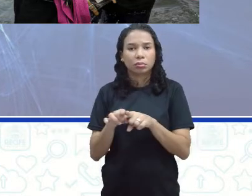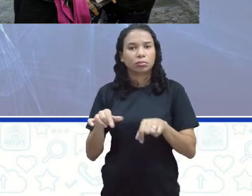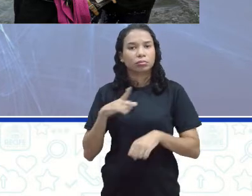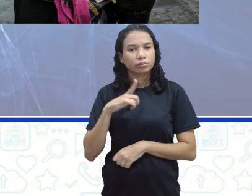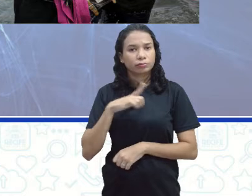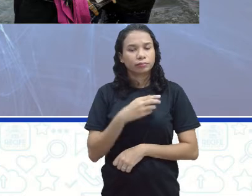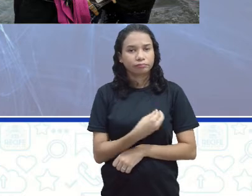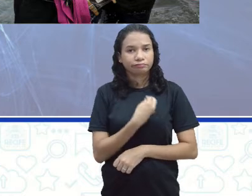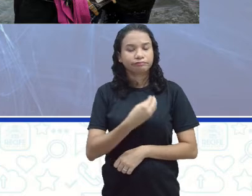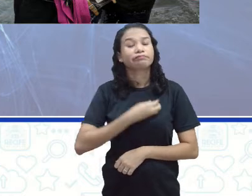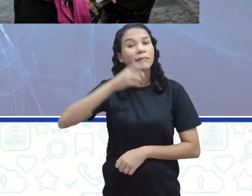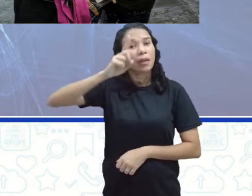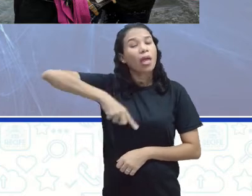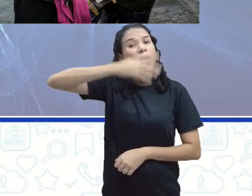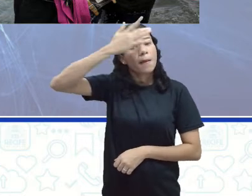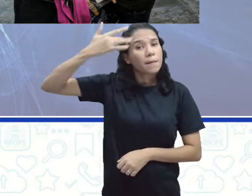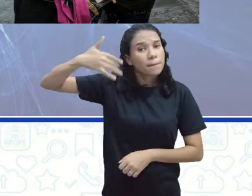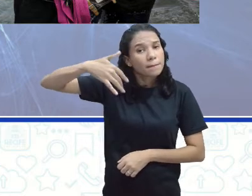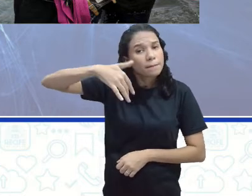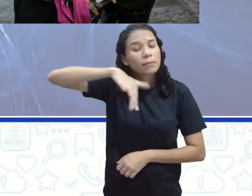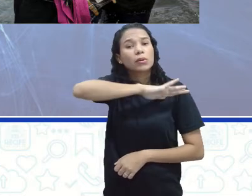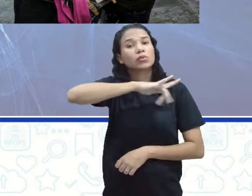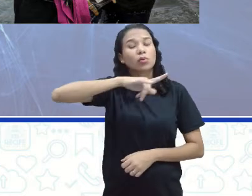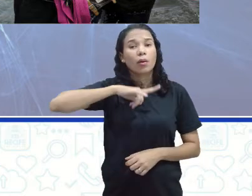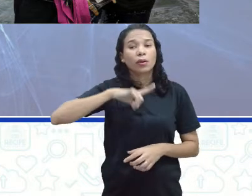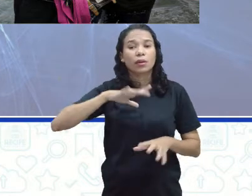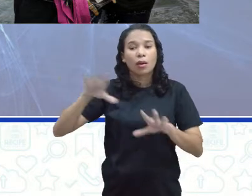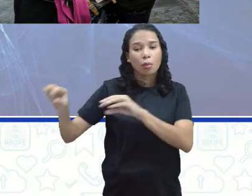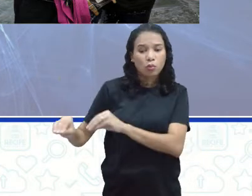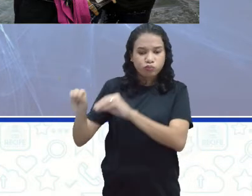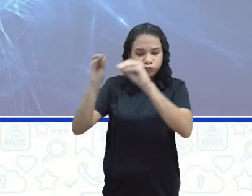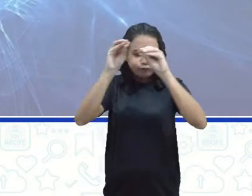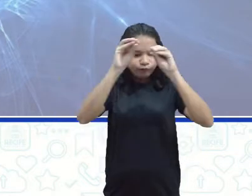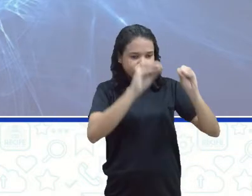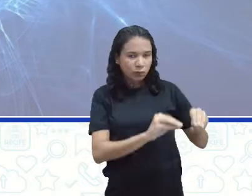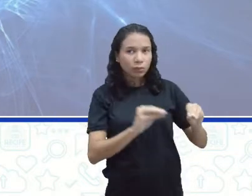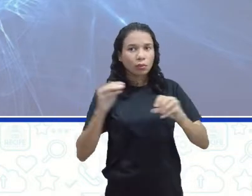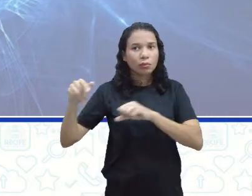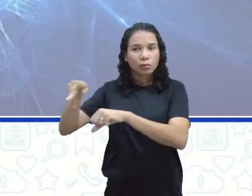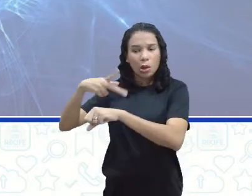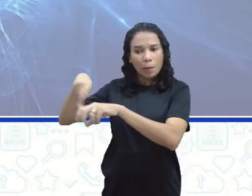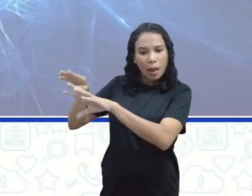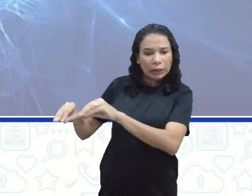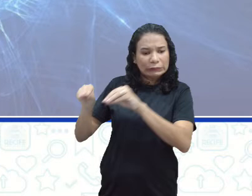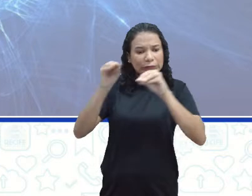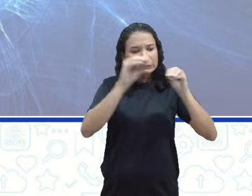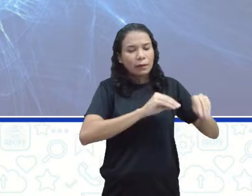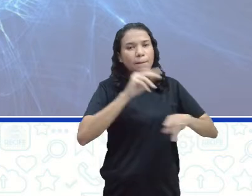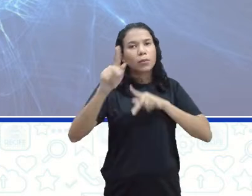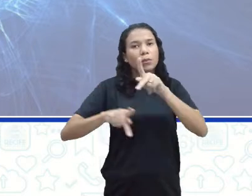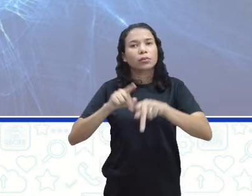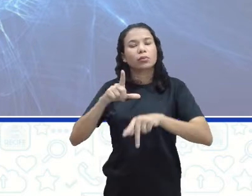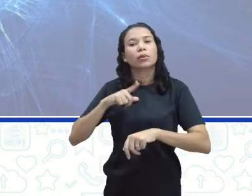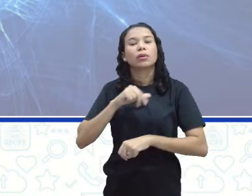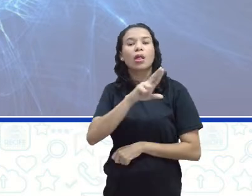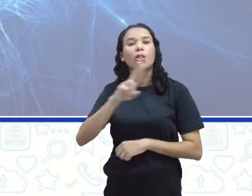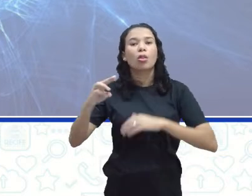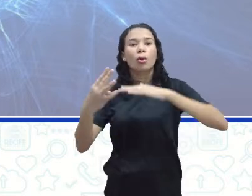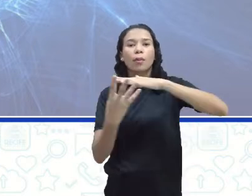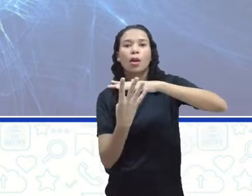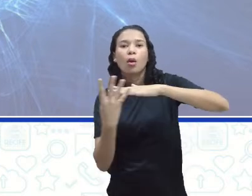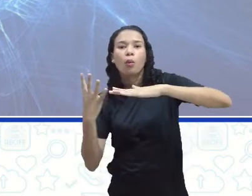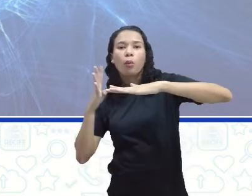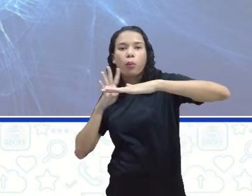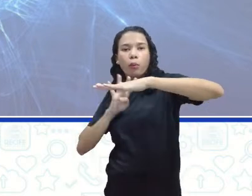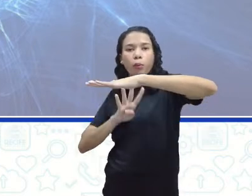tá? Então são pessoas que estão aí, né, num deslocamento. Então todo deslocamento de população a gente vai chamar de migração. E